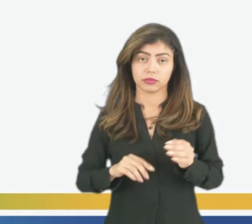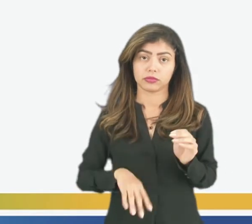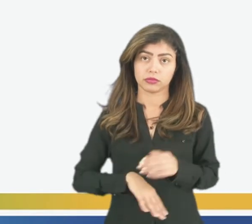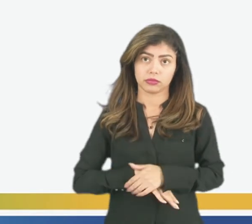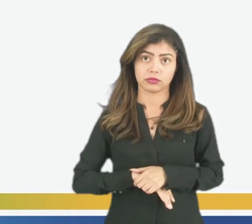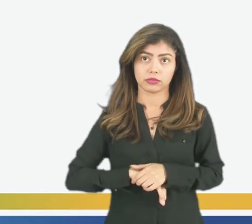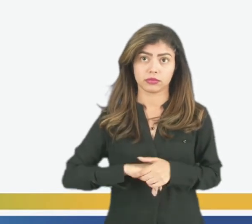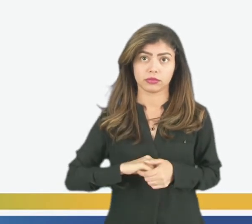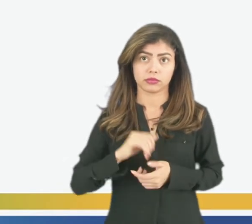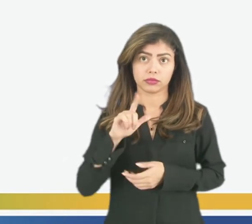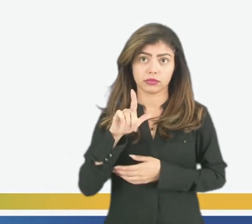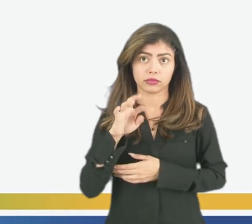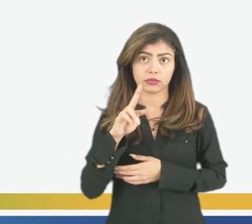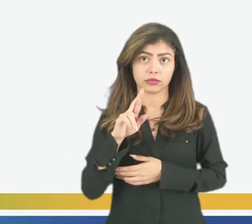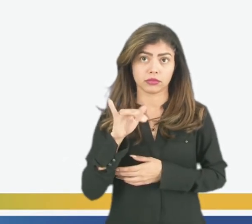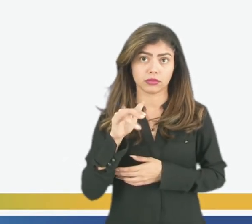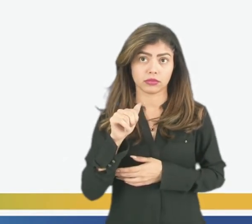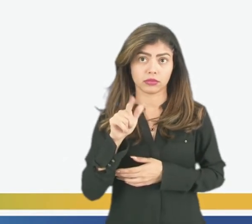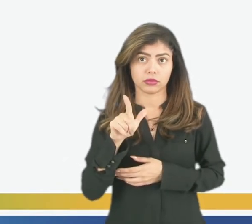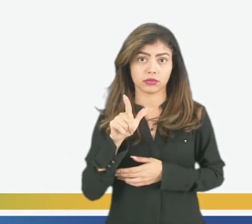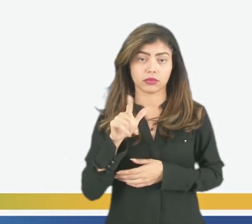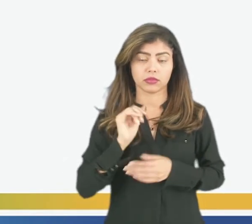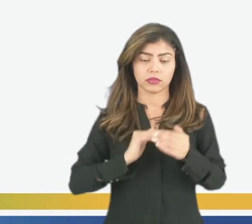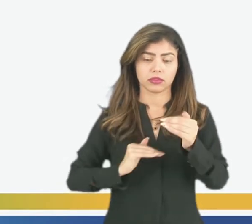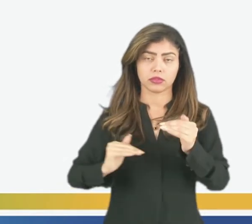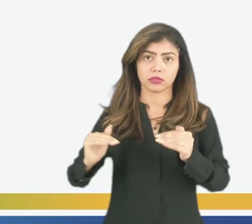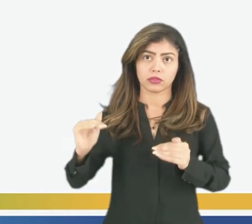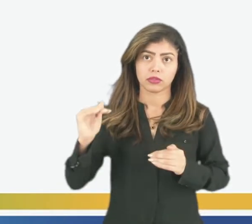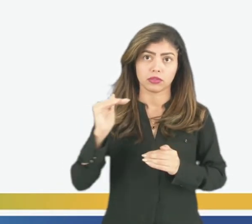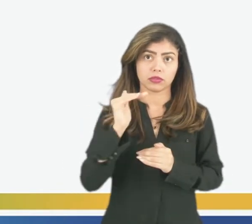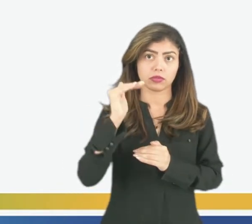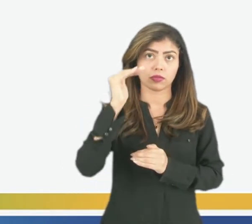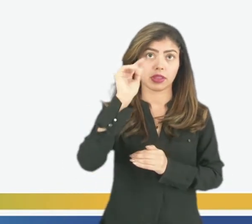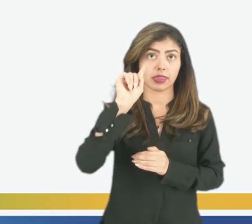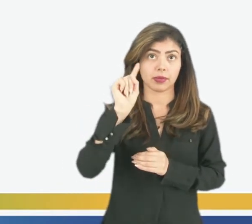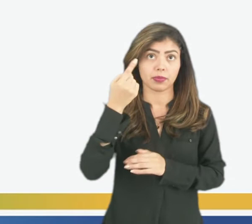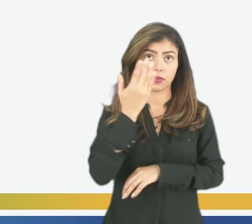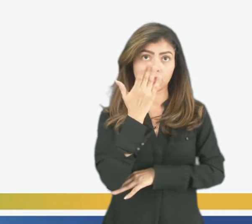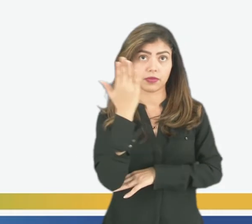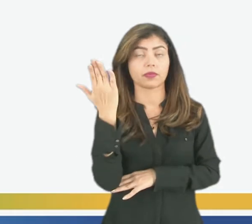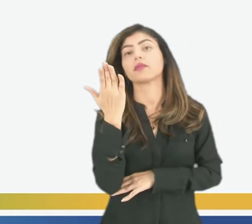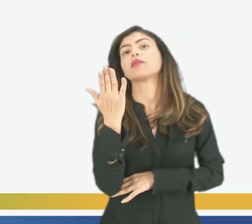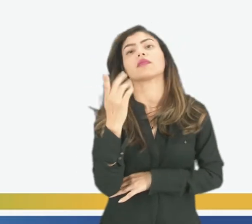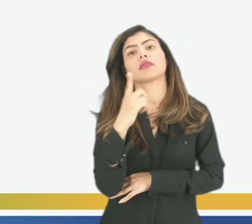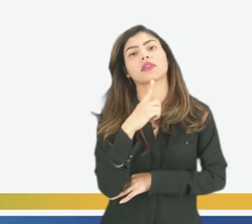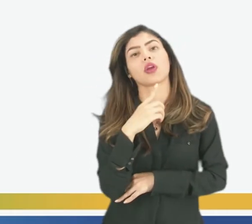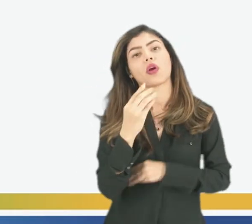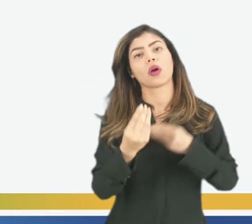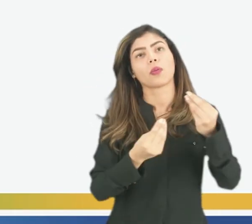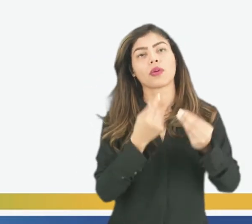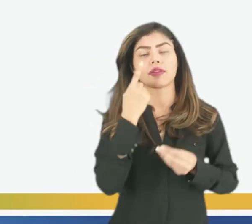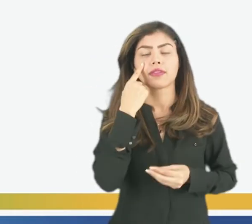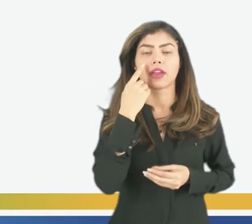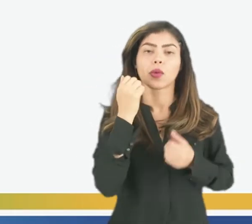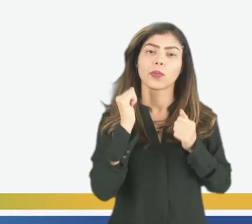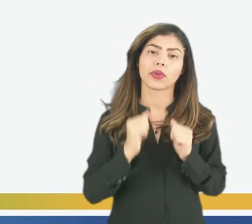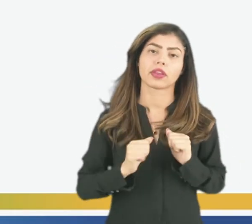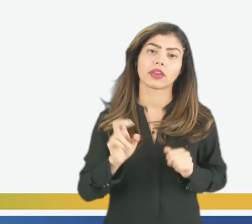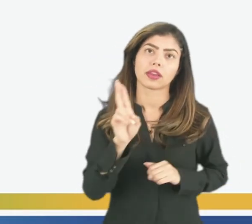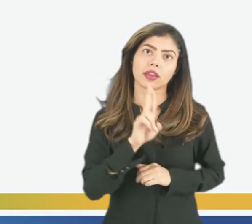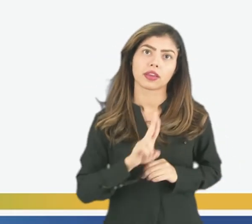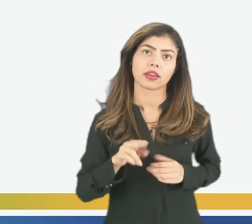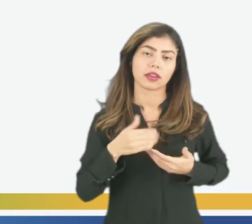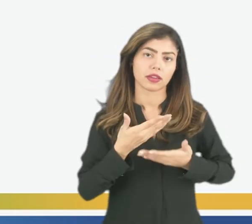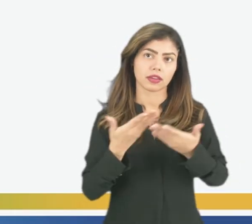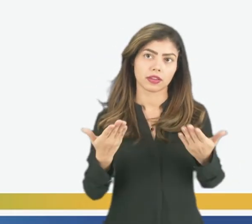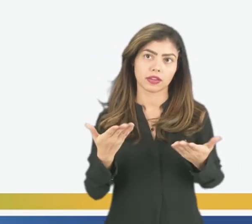sua lateral, ele tem que subir e depois que ele pode ir para a lateral. Então, vamos ver quais as coordenadas que nós podemos